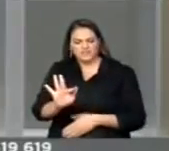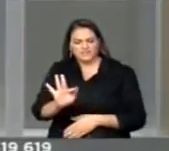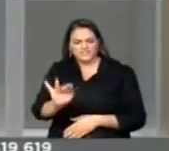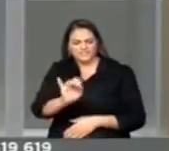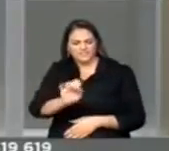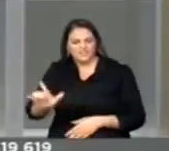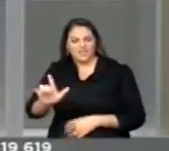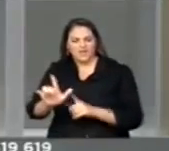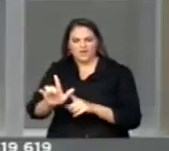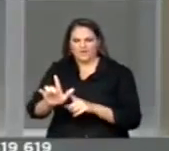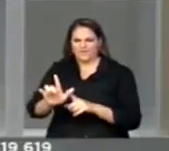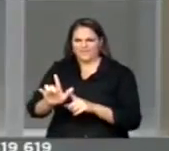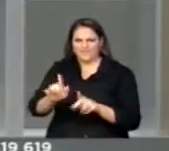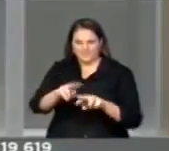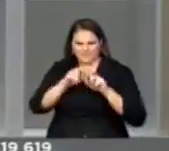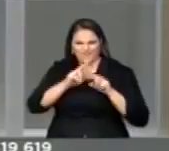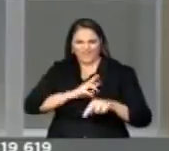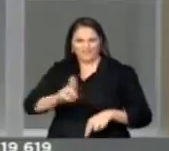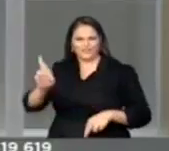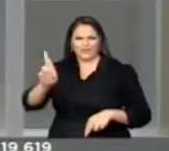fiéis que foram financiados.